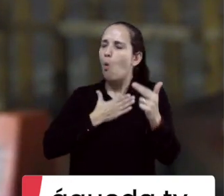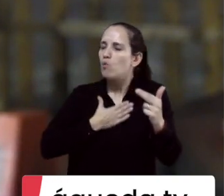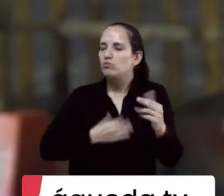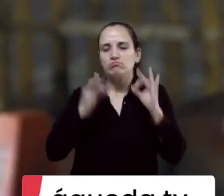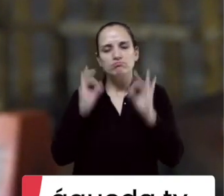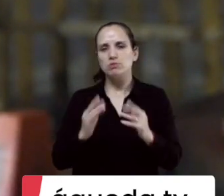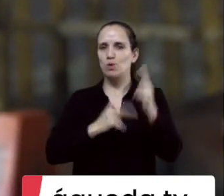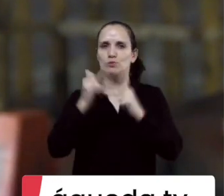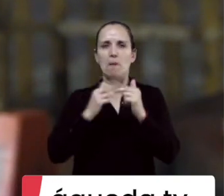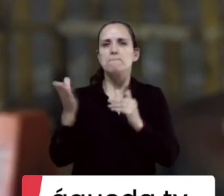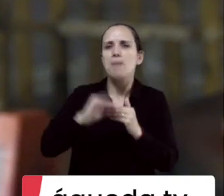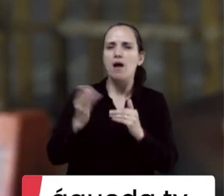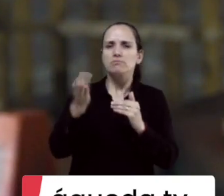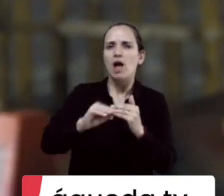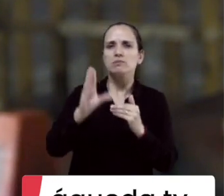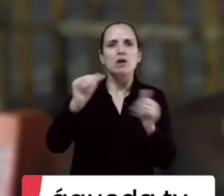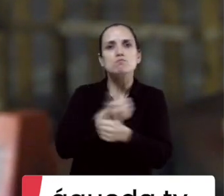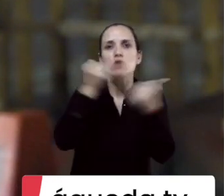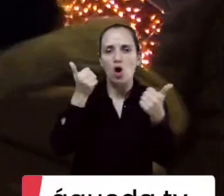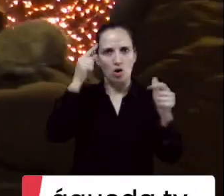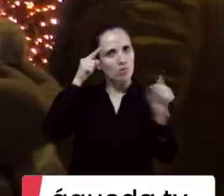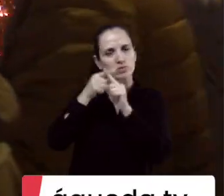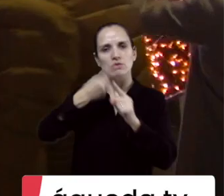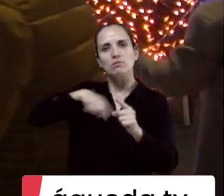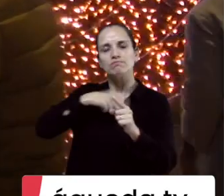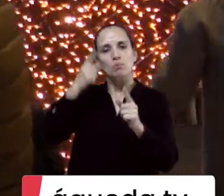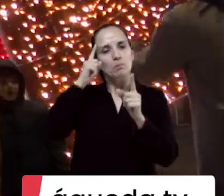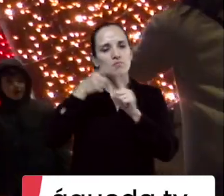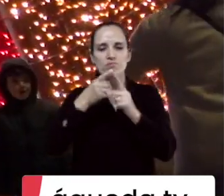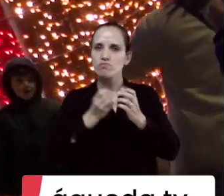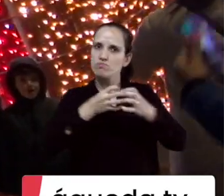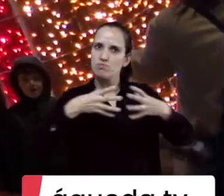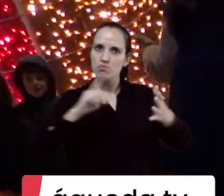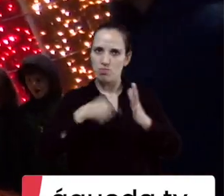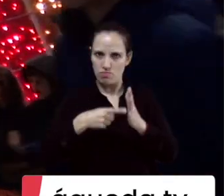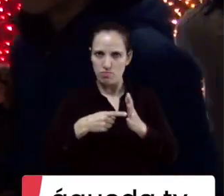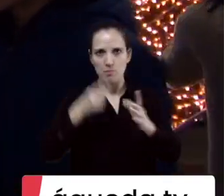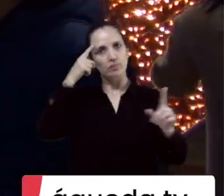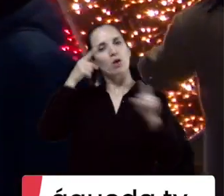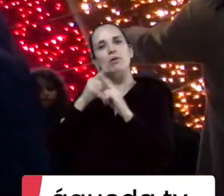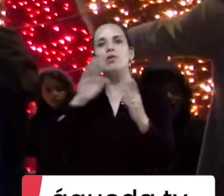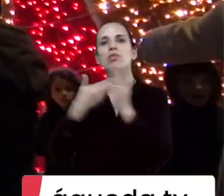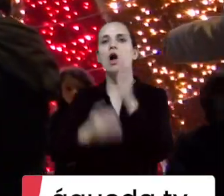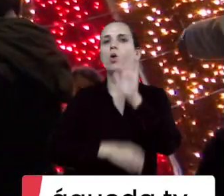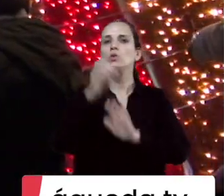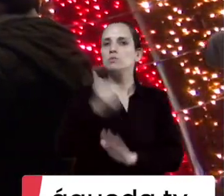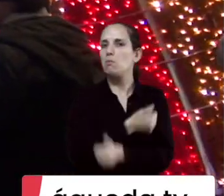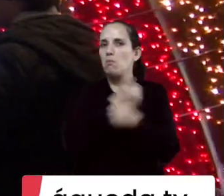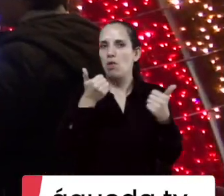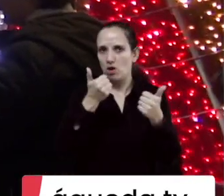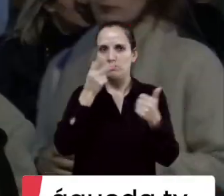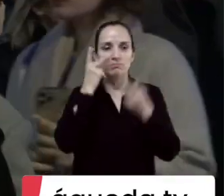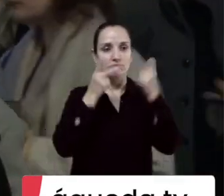construir, sempre mais e melhor, e dar o nosso melhor contributo para o crescimento do nosso concelho e para proporcionar as melhores condições de vida aos